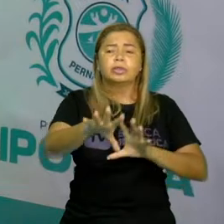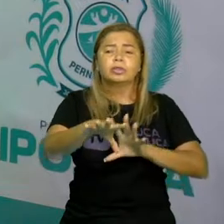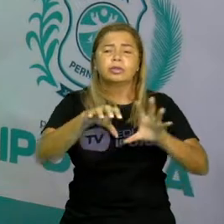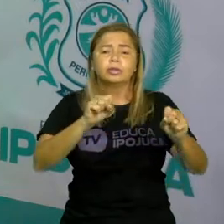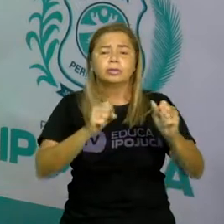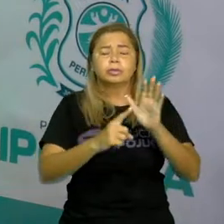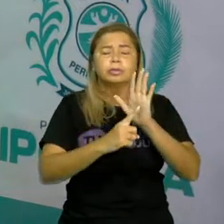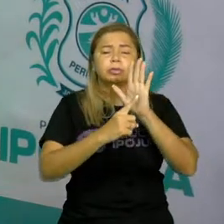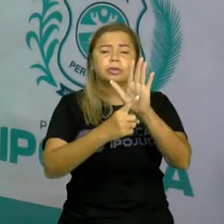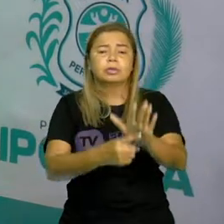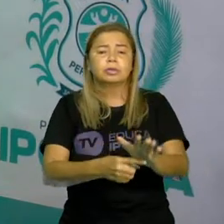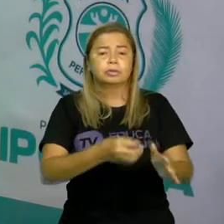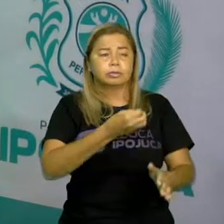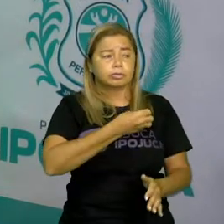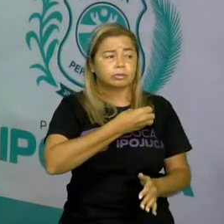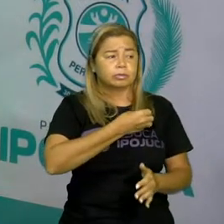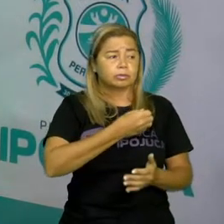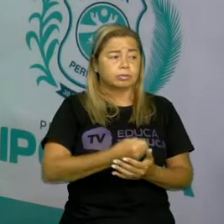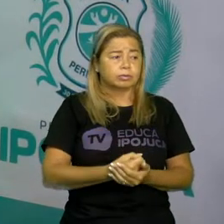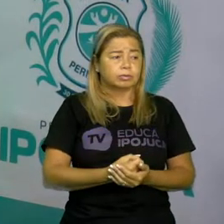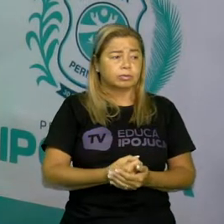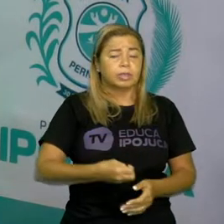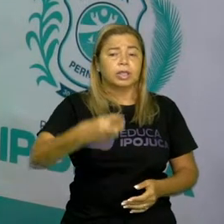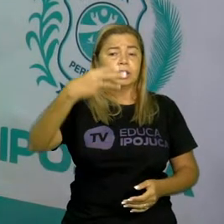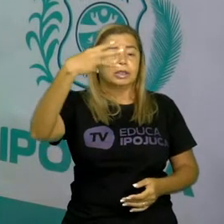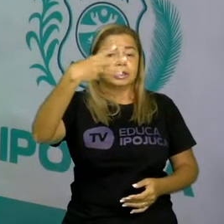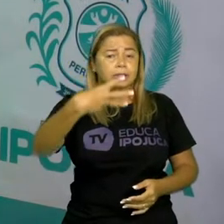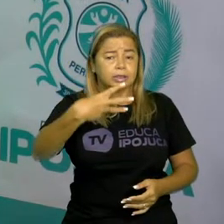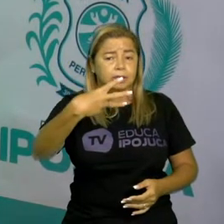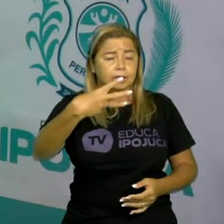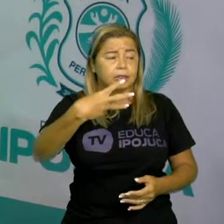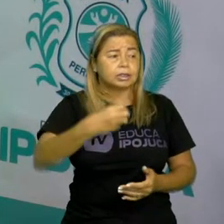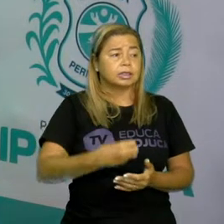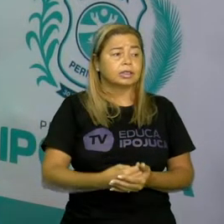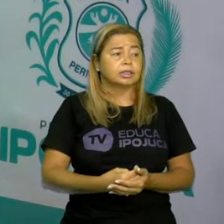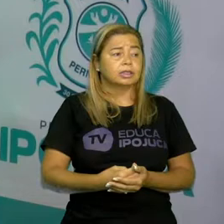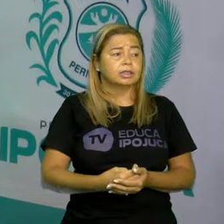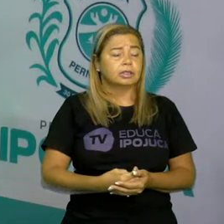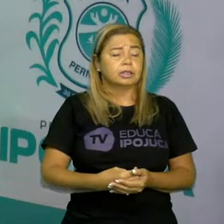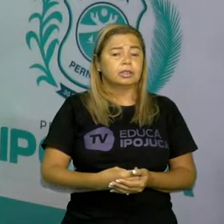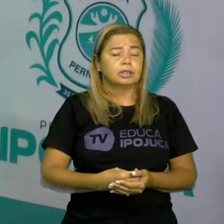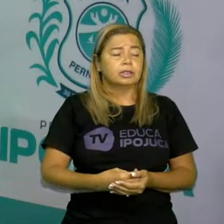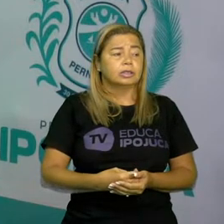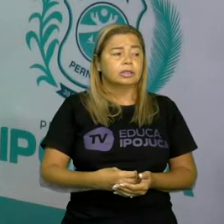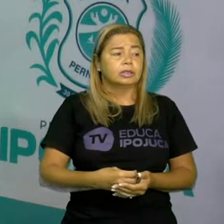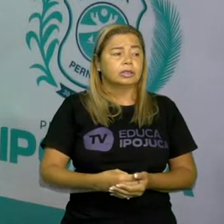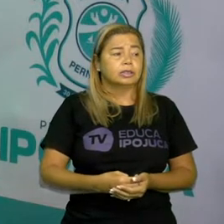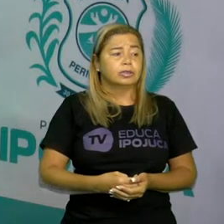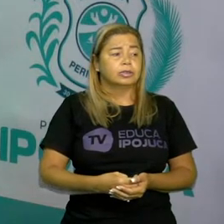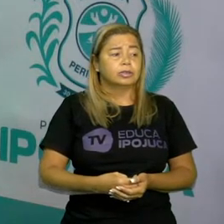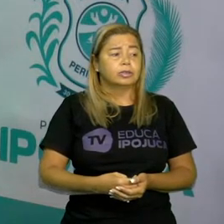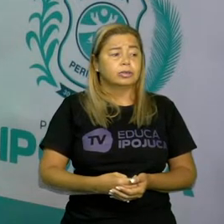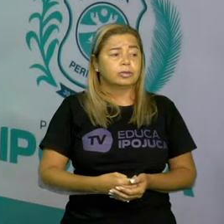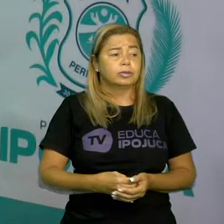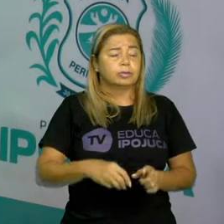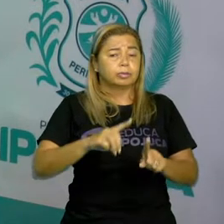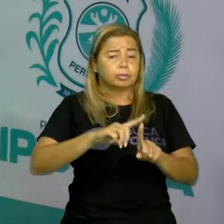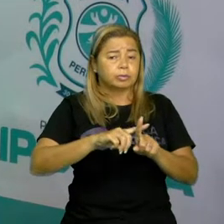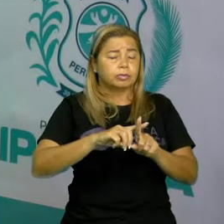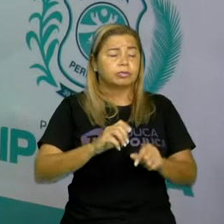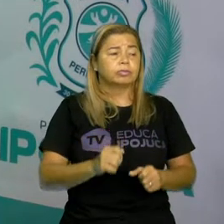número. 3 unidades de milhar, que a gente lemos aqui, não é isso?